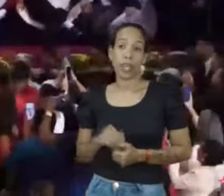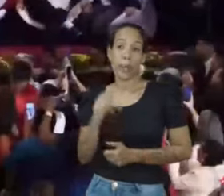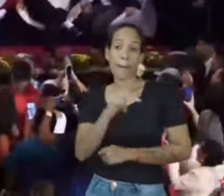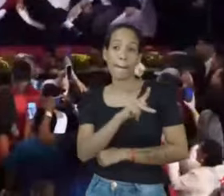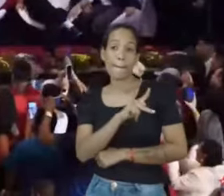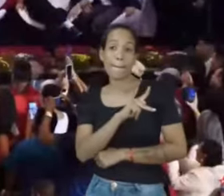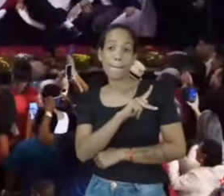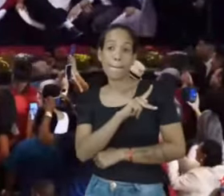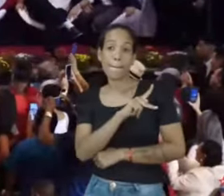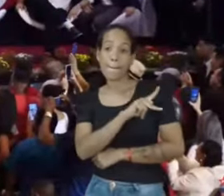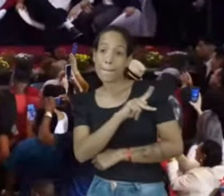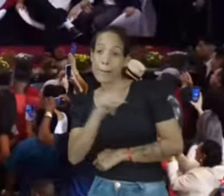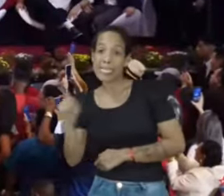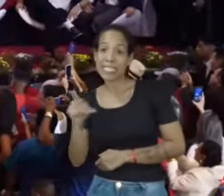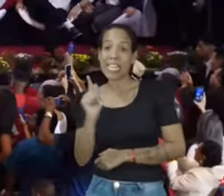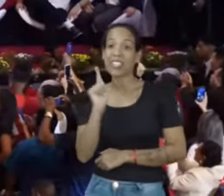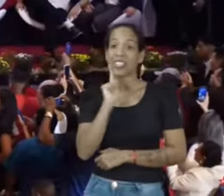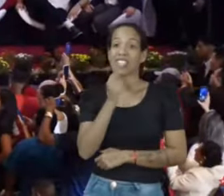presidenta Gleisi,